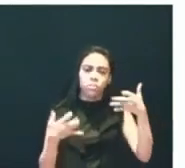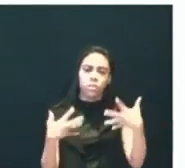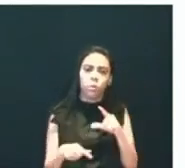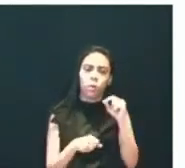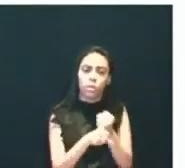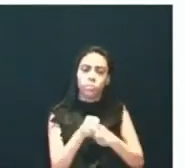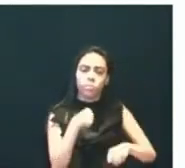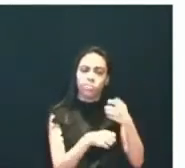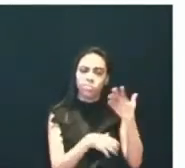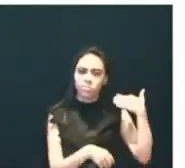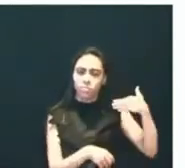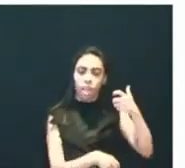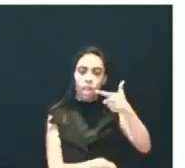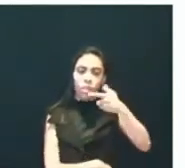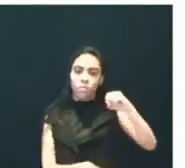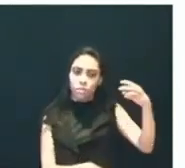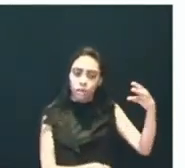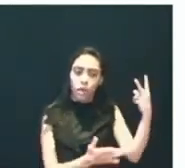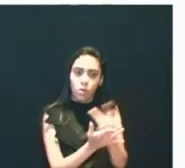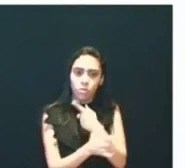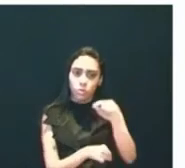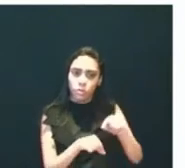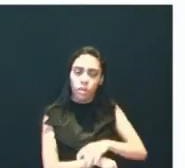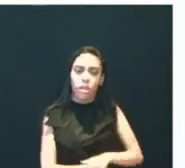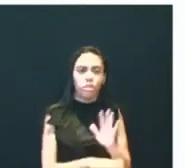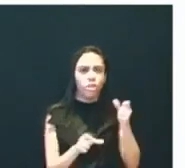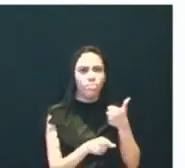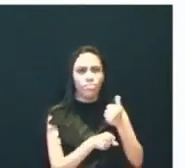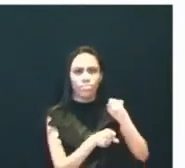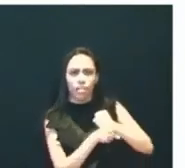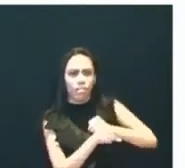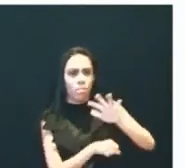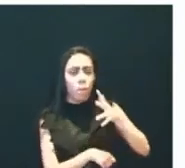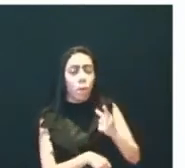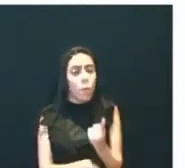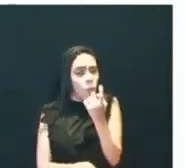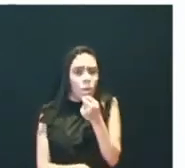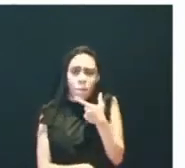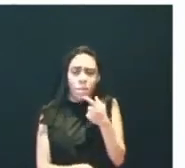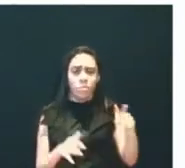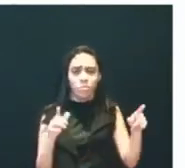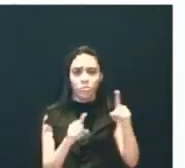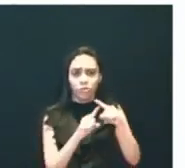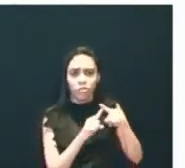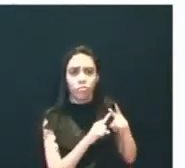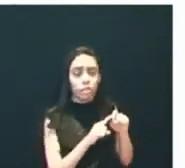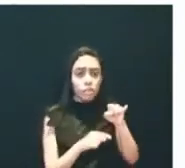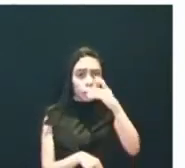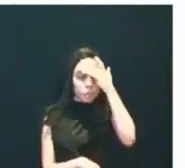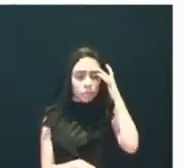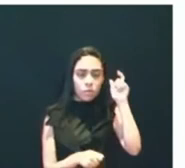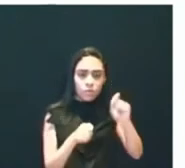o imatinib. Durante muito tempo, praticamente 10 anos, era a única droga. Os pacientes que faziam imatinib,